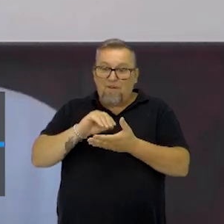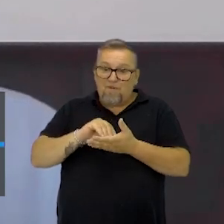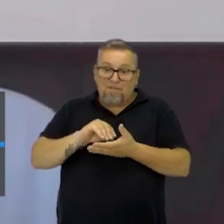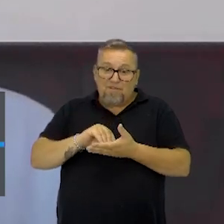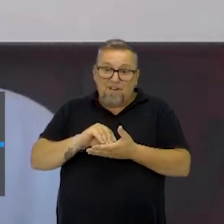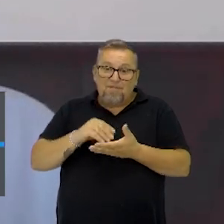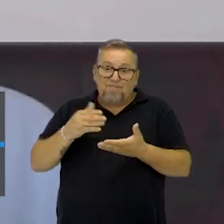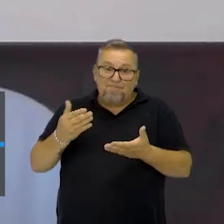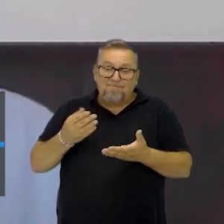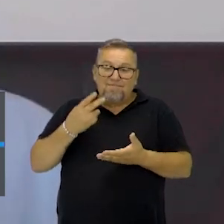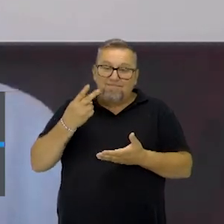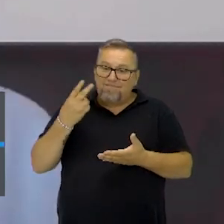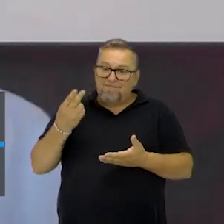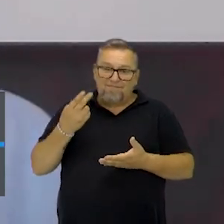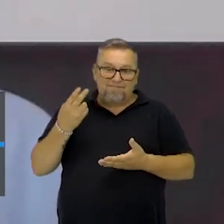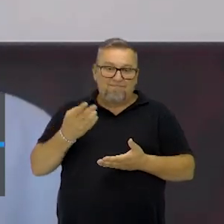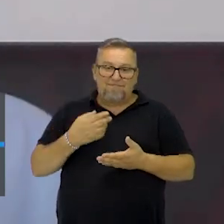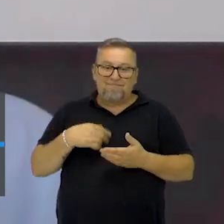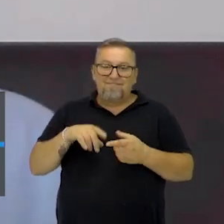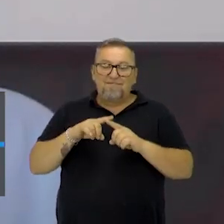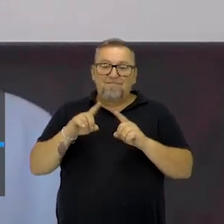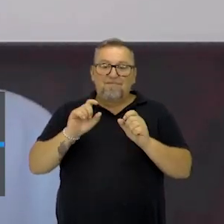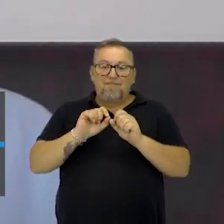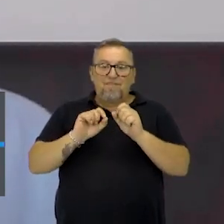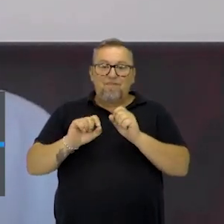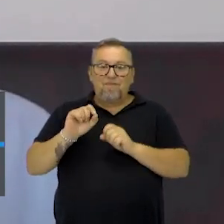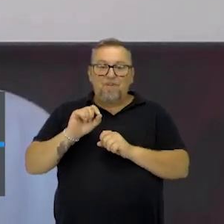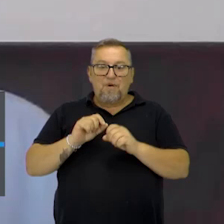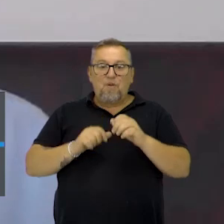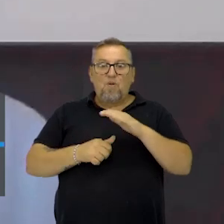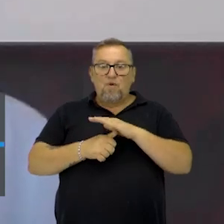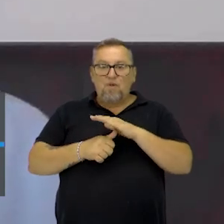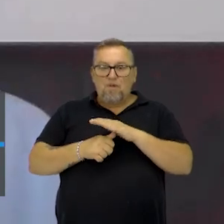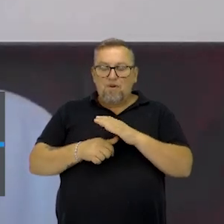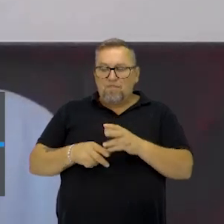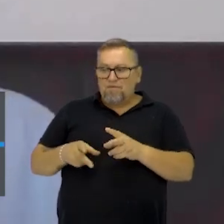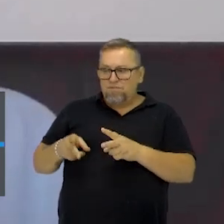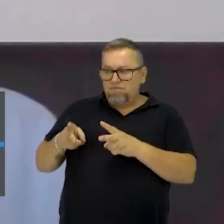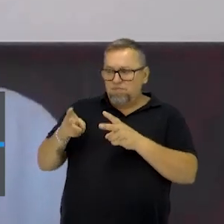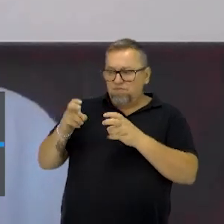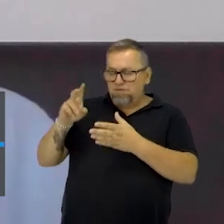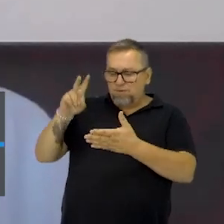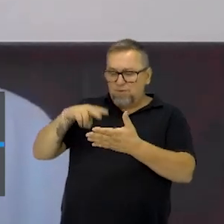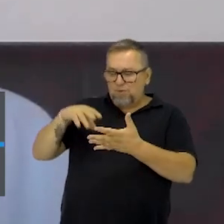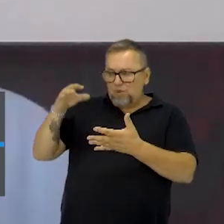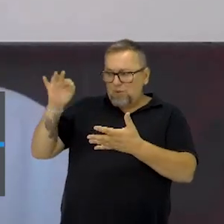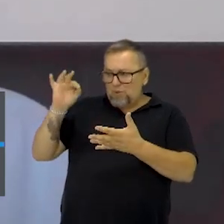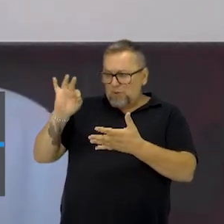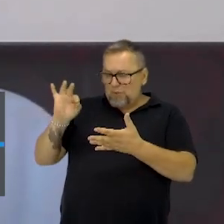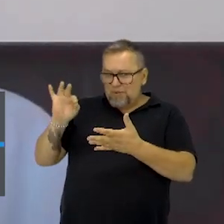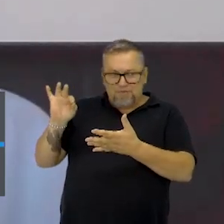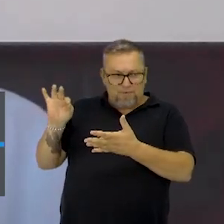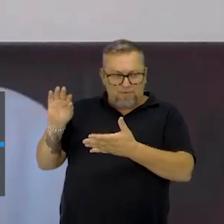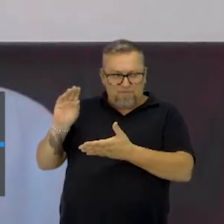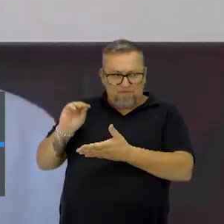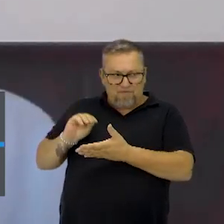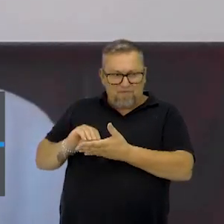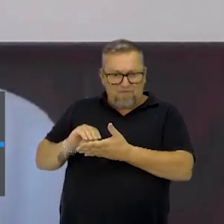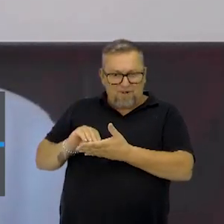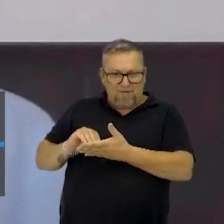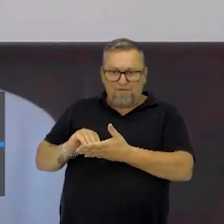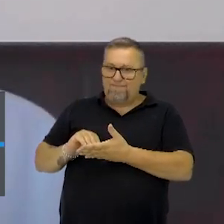para caracterizar esse gênero. E o seu leitor, ele com certeza vai perceber a ausência desses